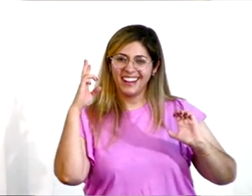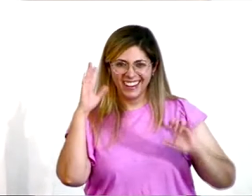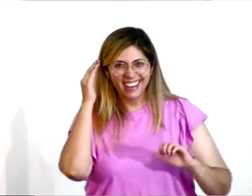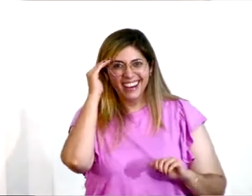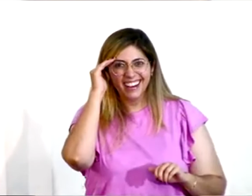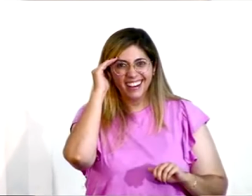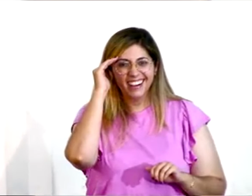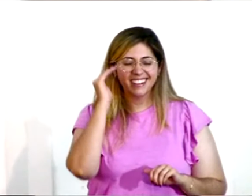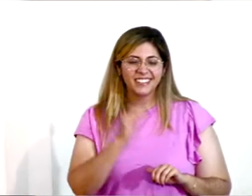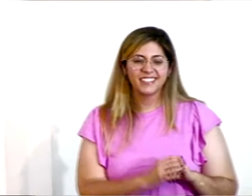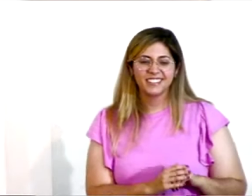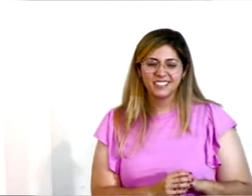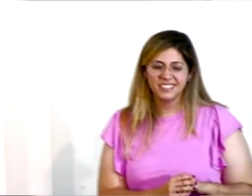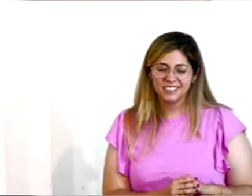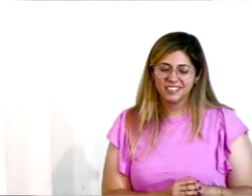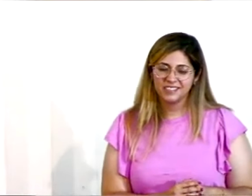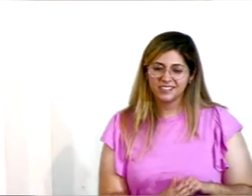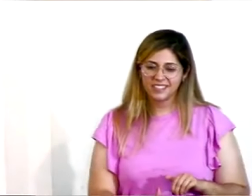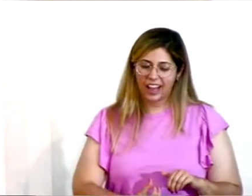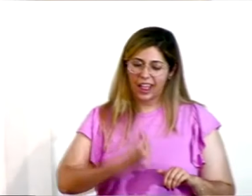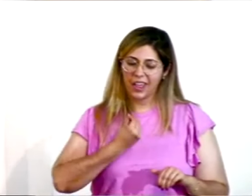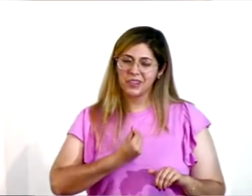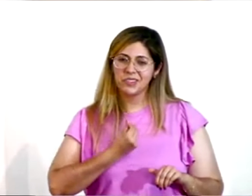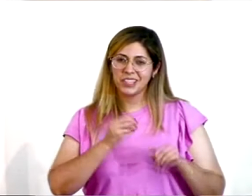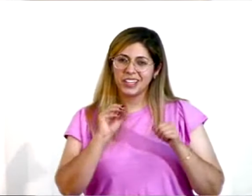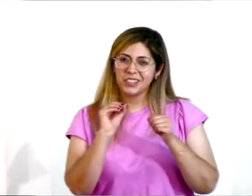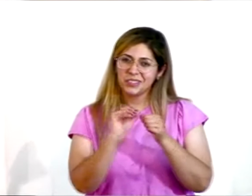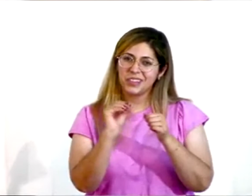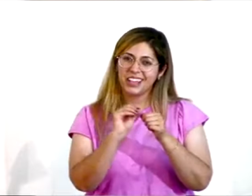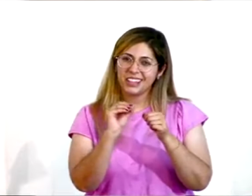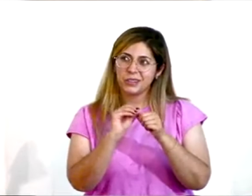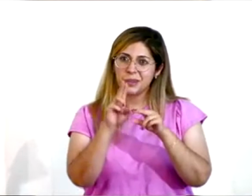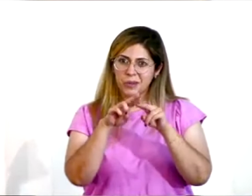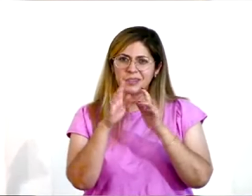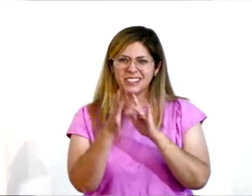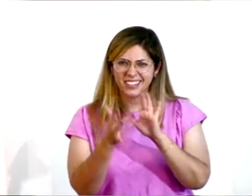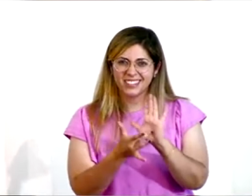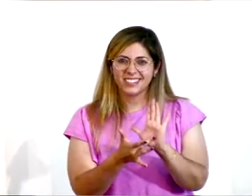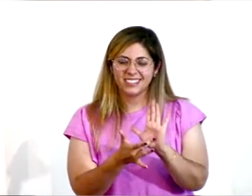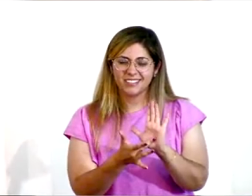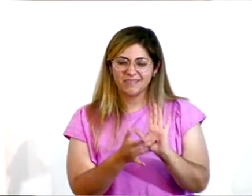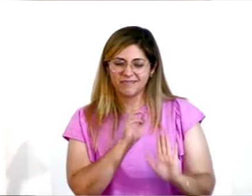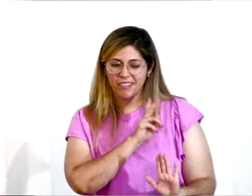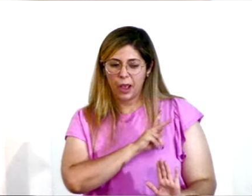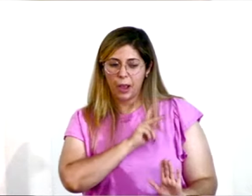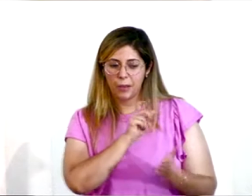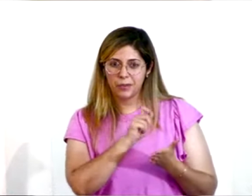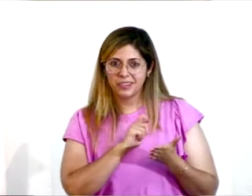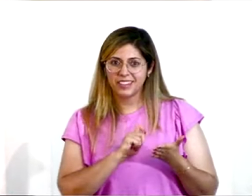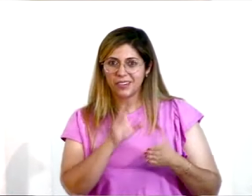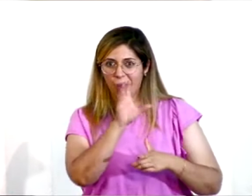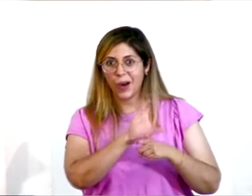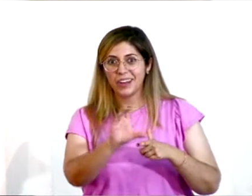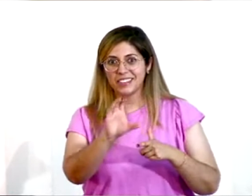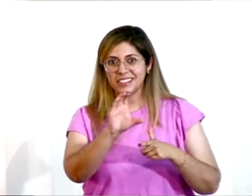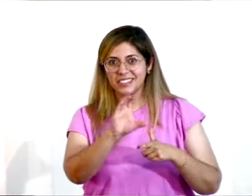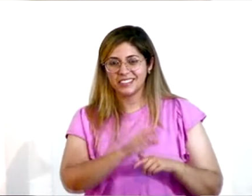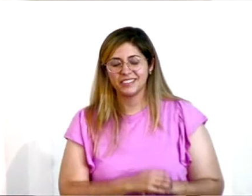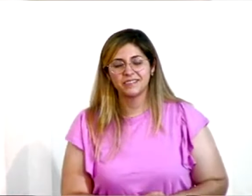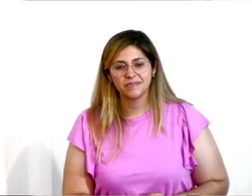o valor. O Evangelho é o valor dentro do vaso. É isso que ele mesmo disse quando escreveu aos Coríntios.